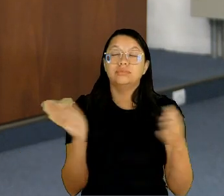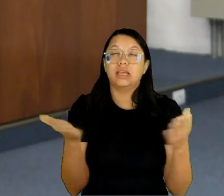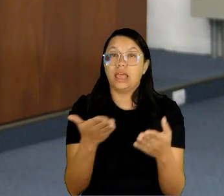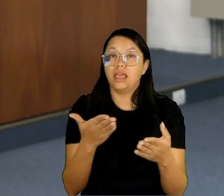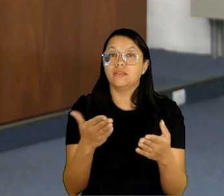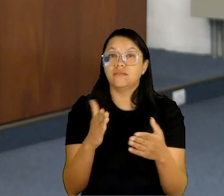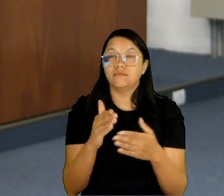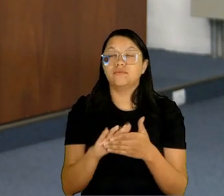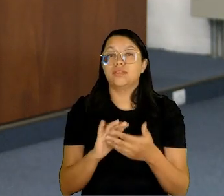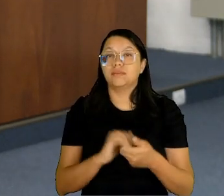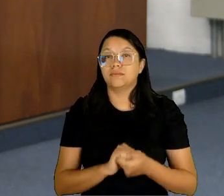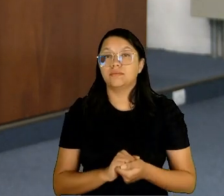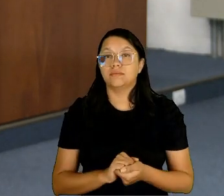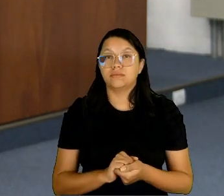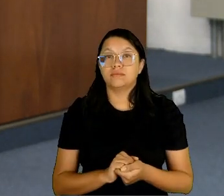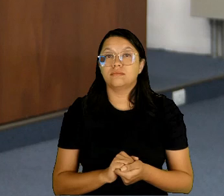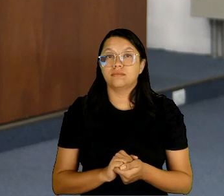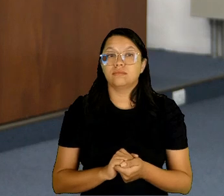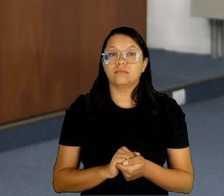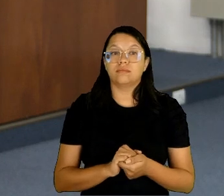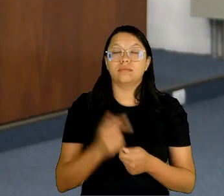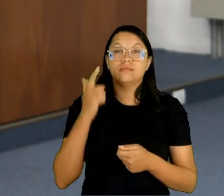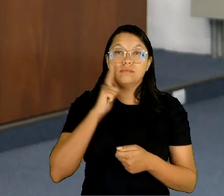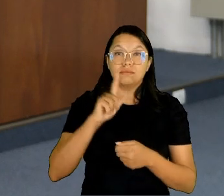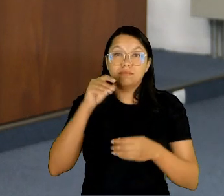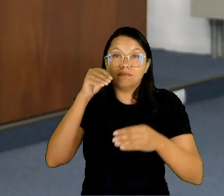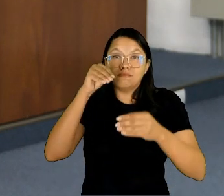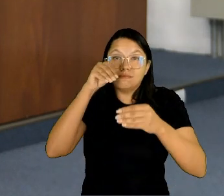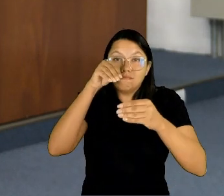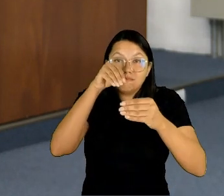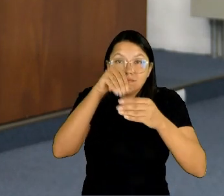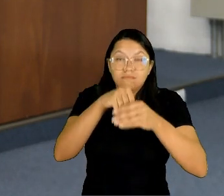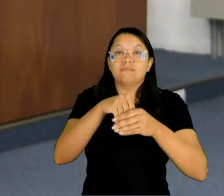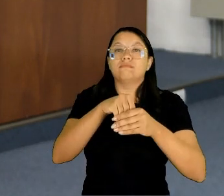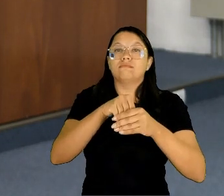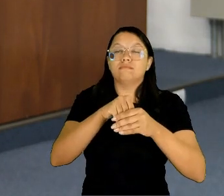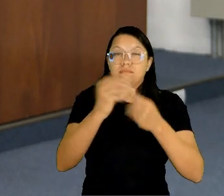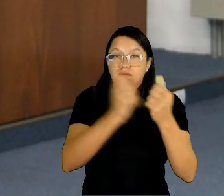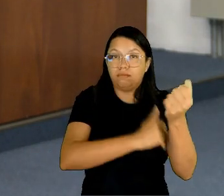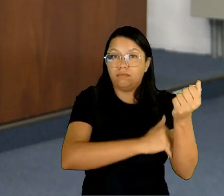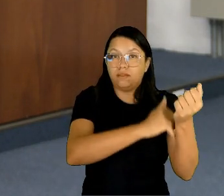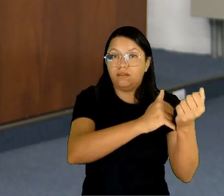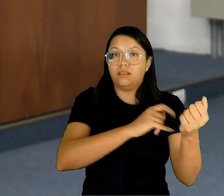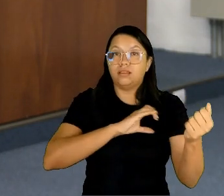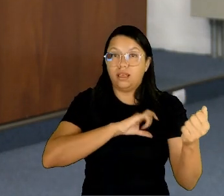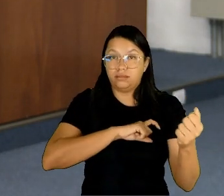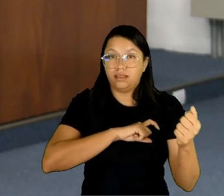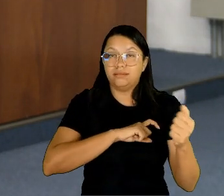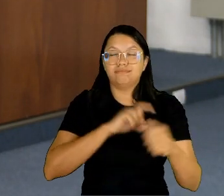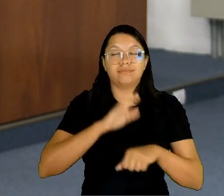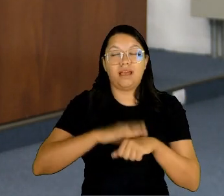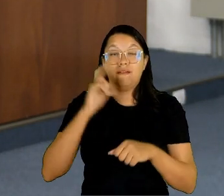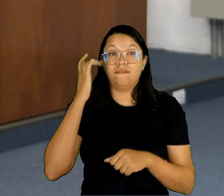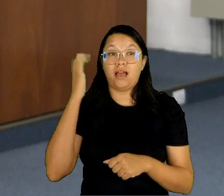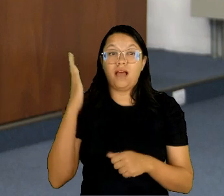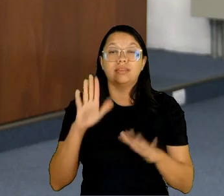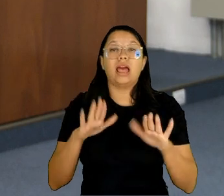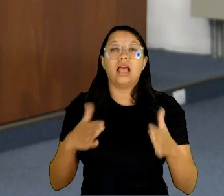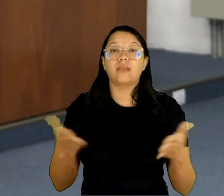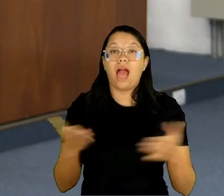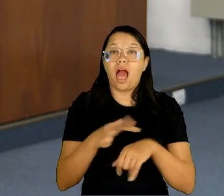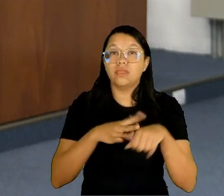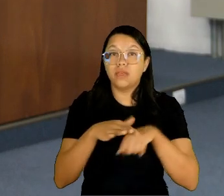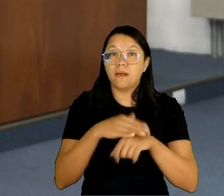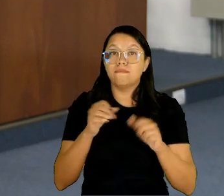que esse vaso fique mais permeável, como se a gordura conseguisse penetrar nessa artéria com mais facilidade. E aí,